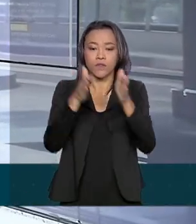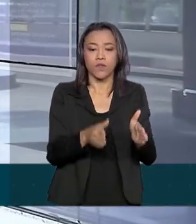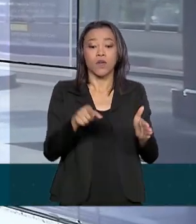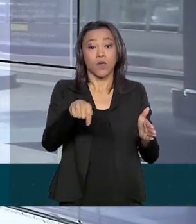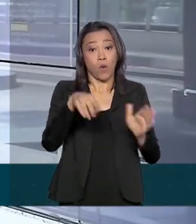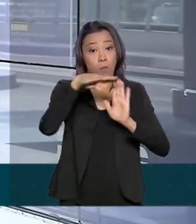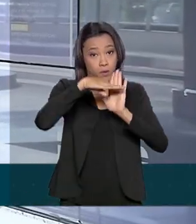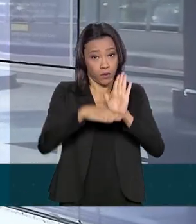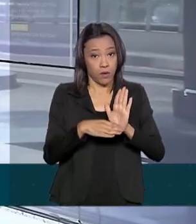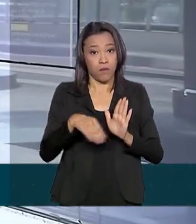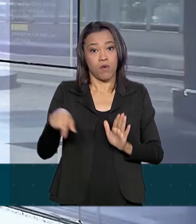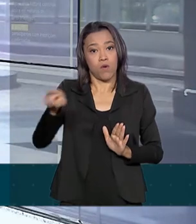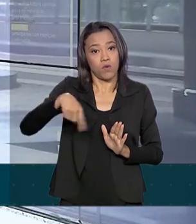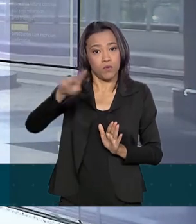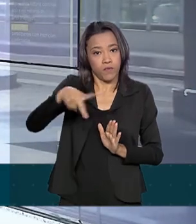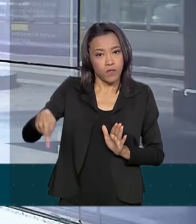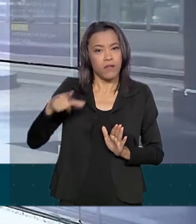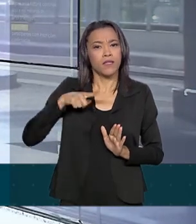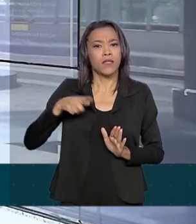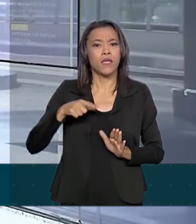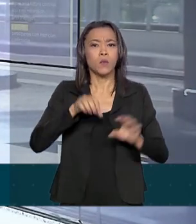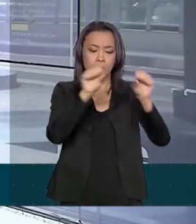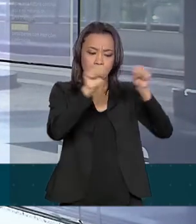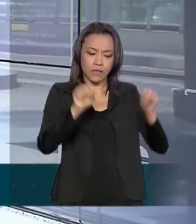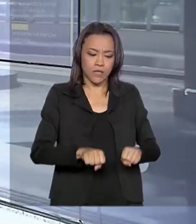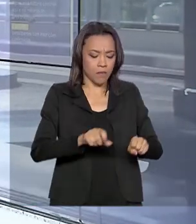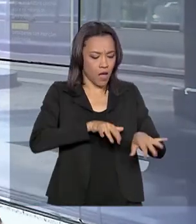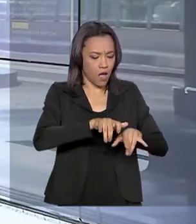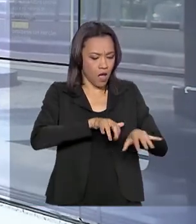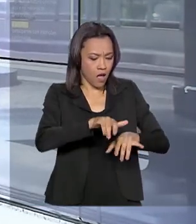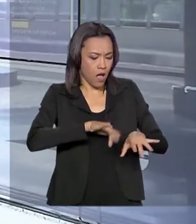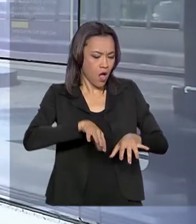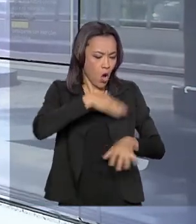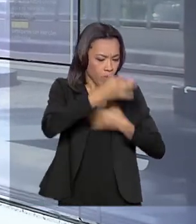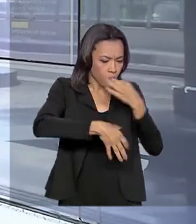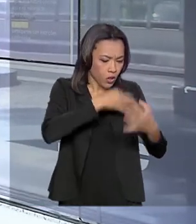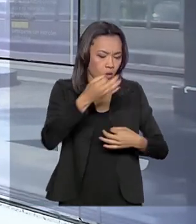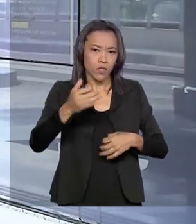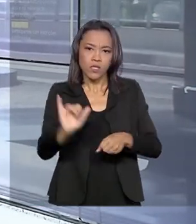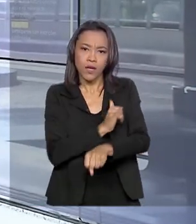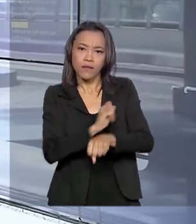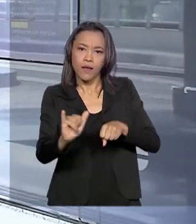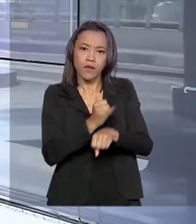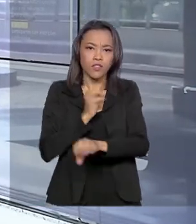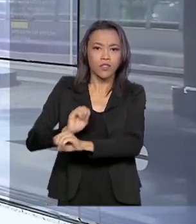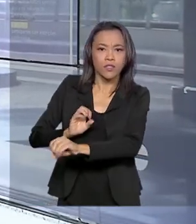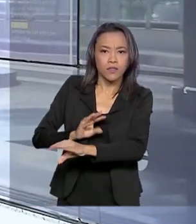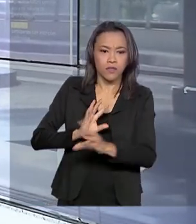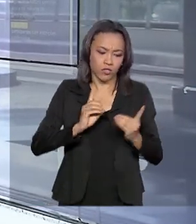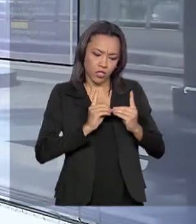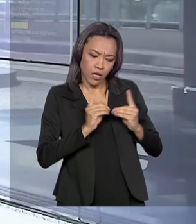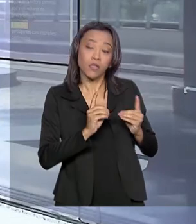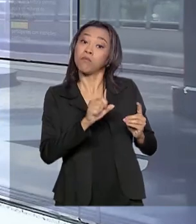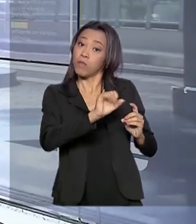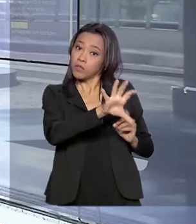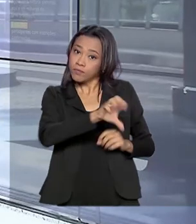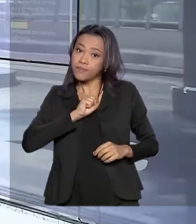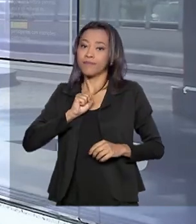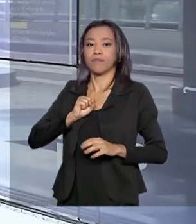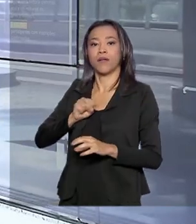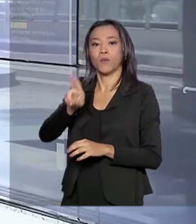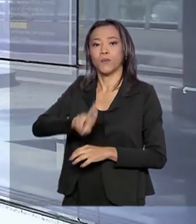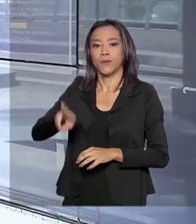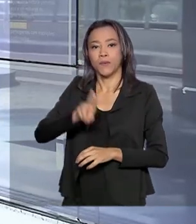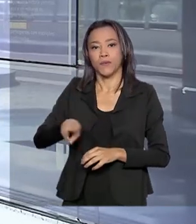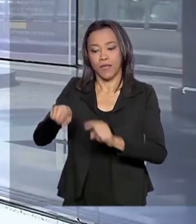disposição um sistema online com sugestões de recursos pedagógicos que poderão ser aplicados em sala de aula. Também está